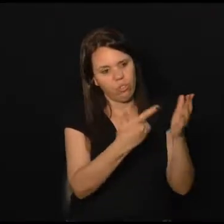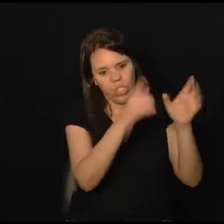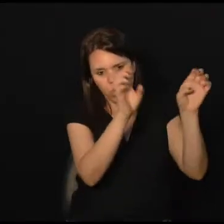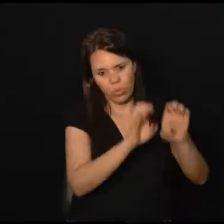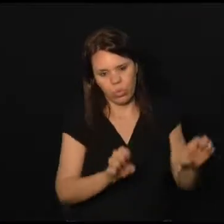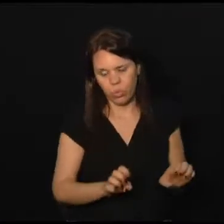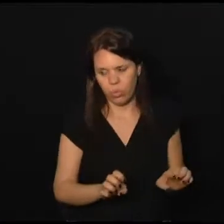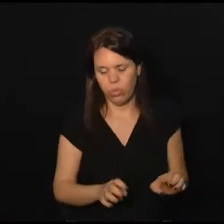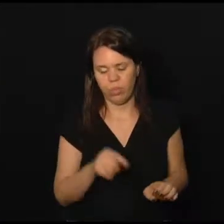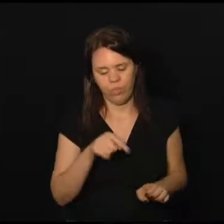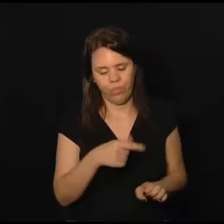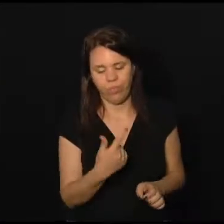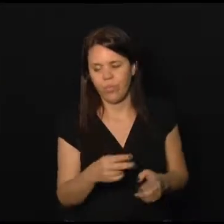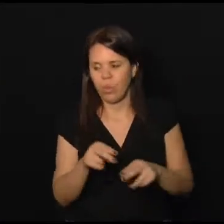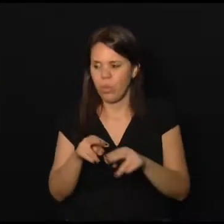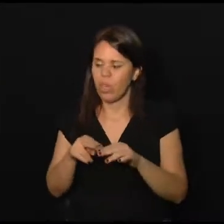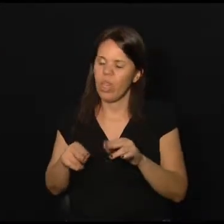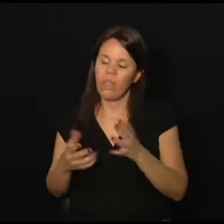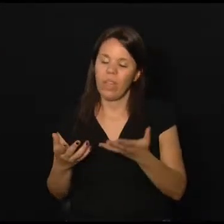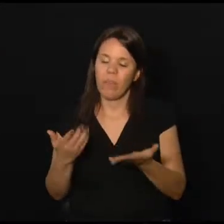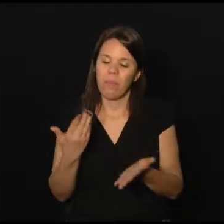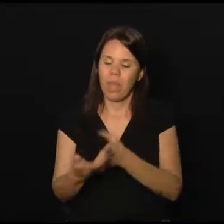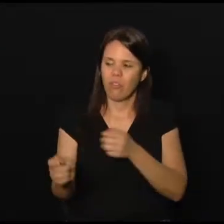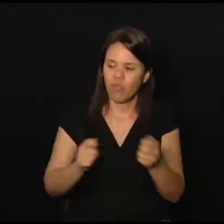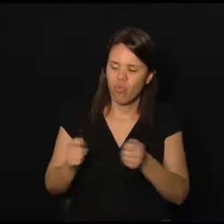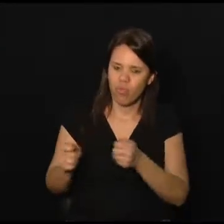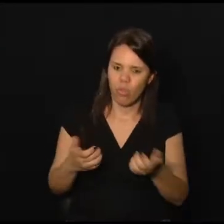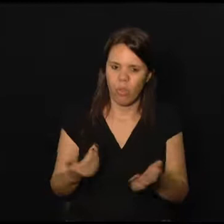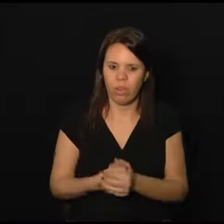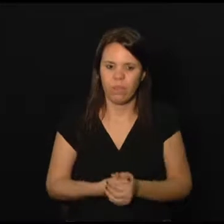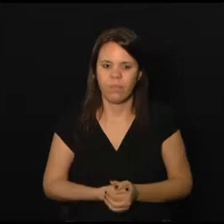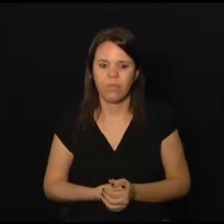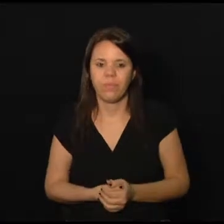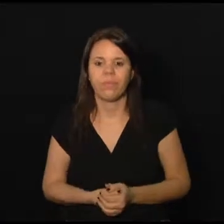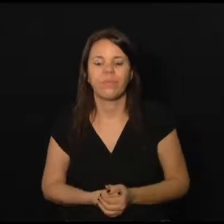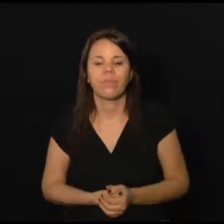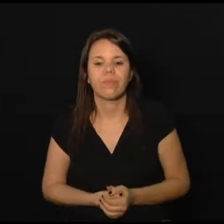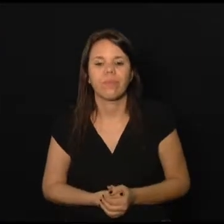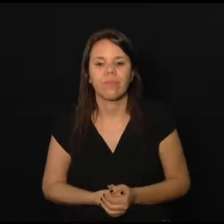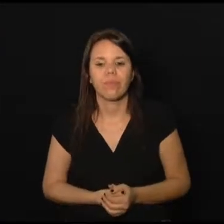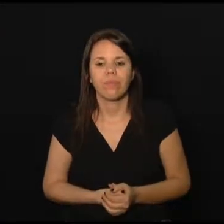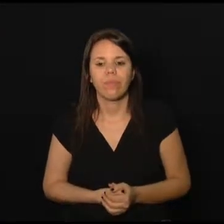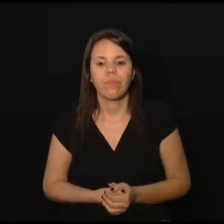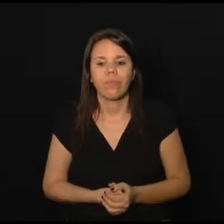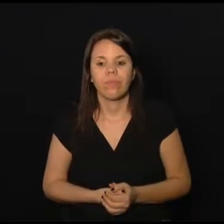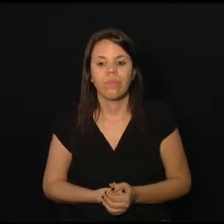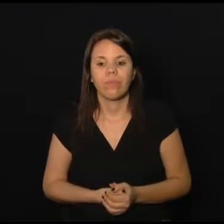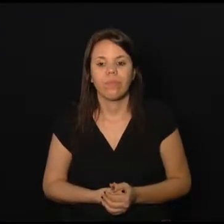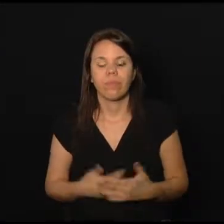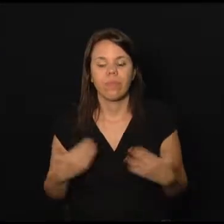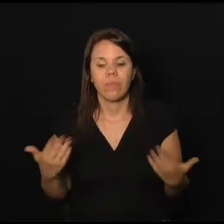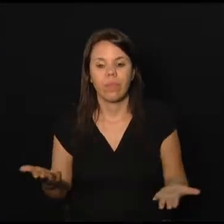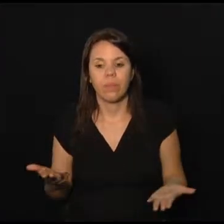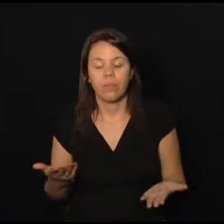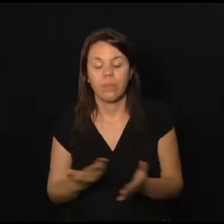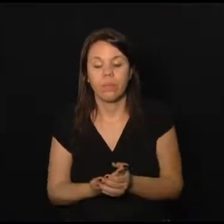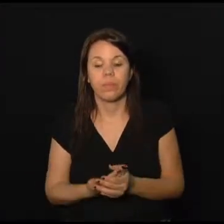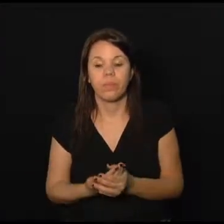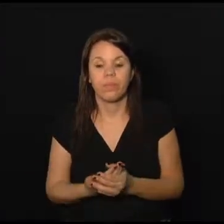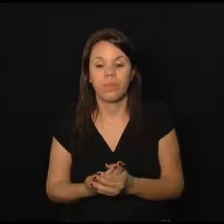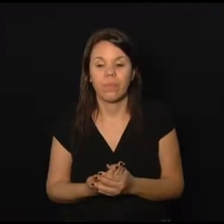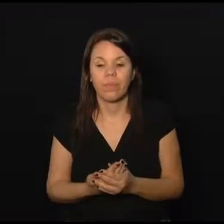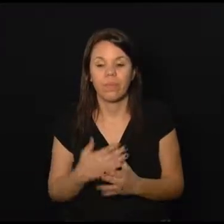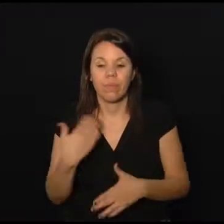coisa perde o controle, vamos dizer assim. Então, as consequências